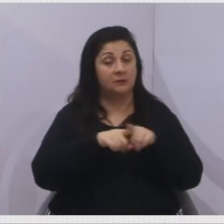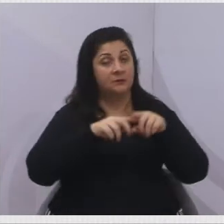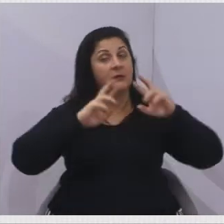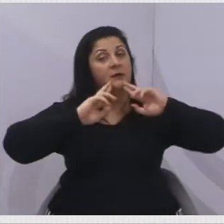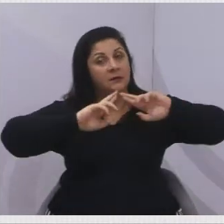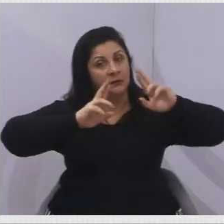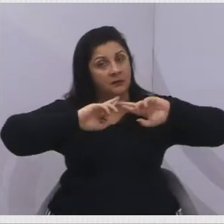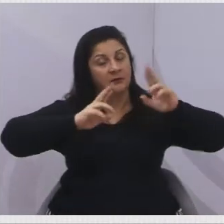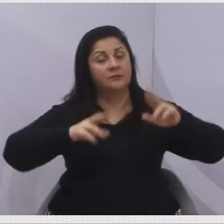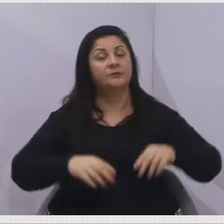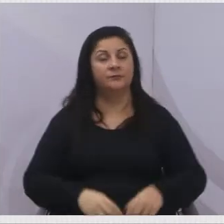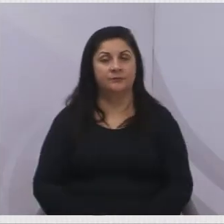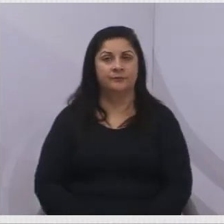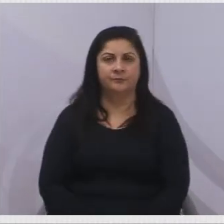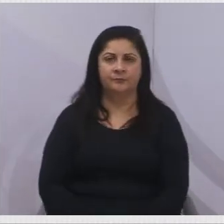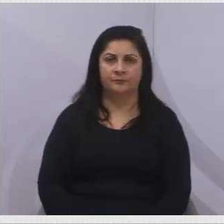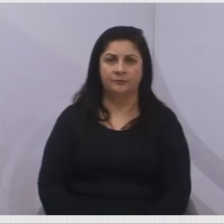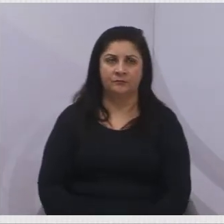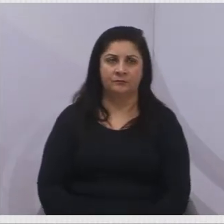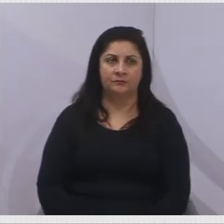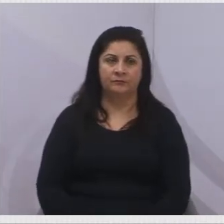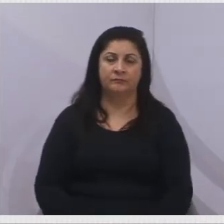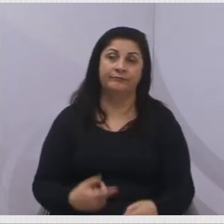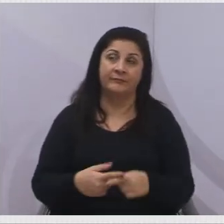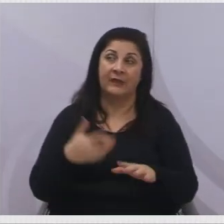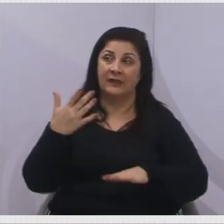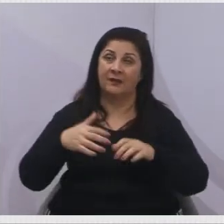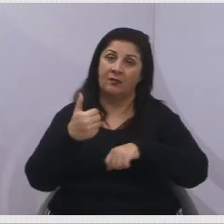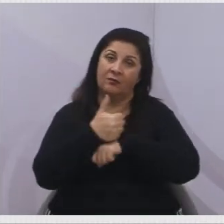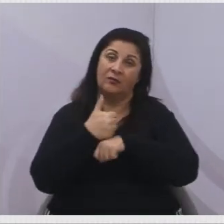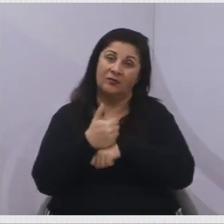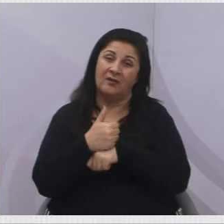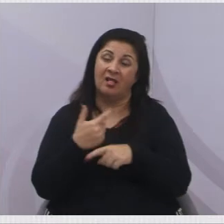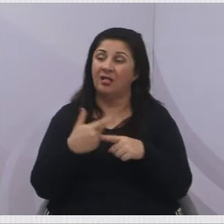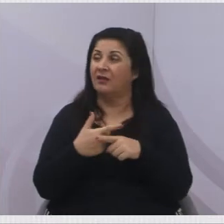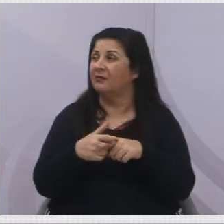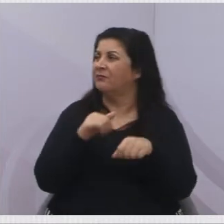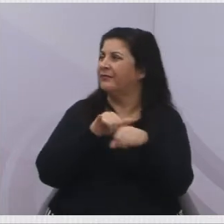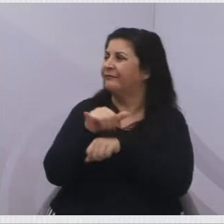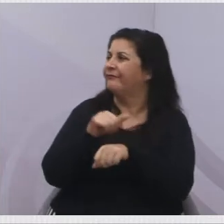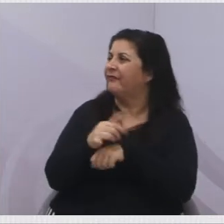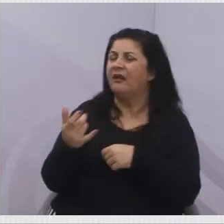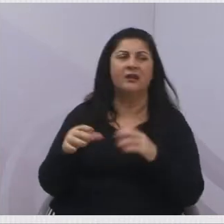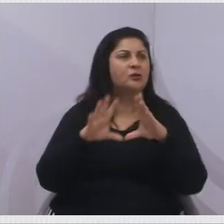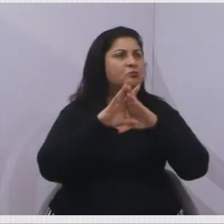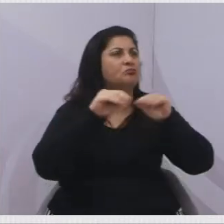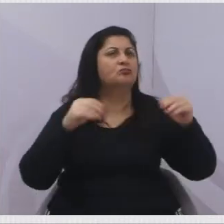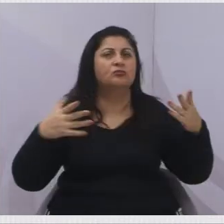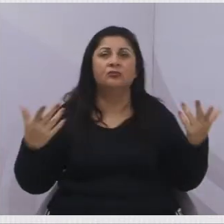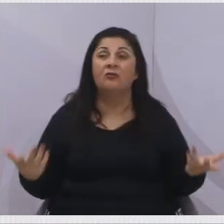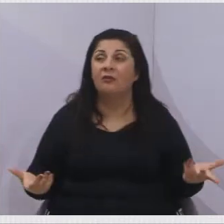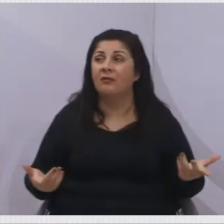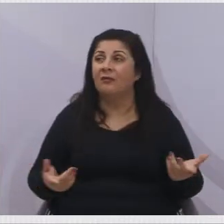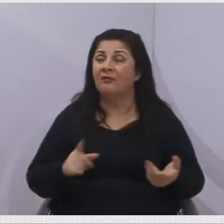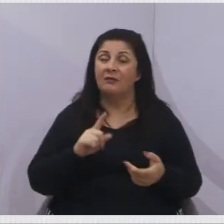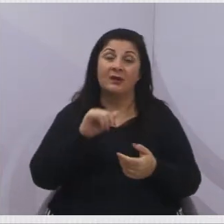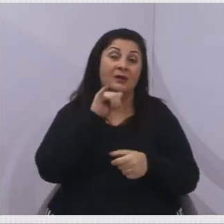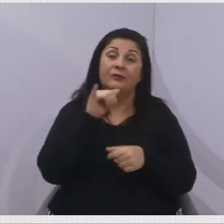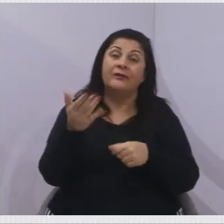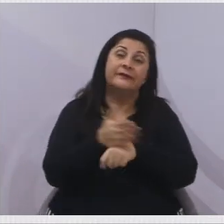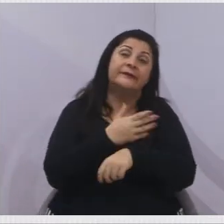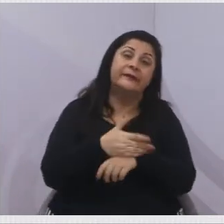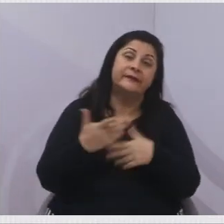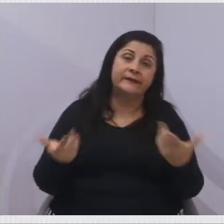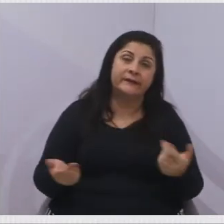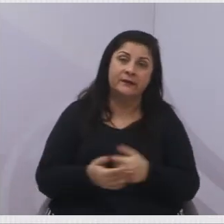também por conta do profissional médico, que se ausenta, falta, avisa no dia que vai faltar,